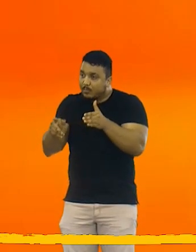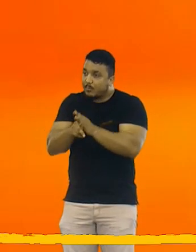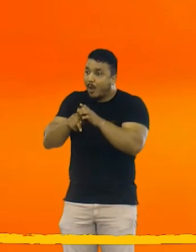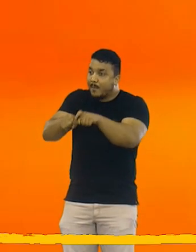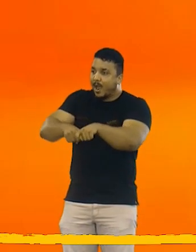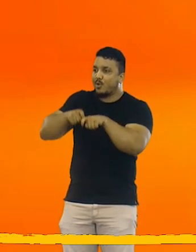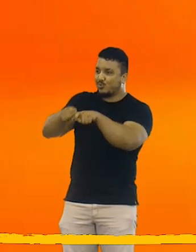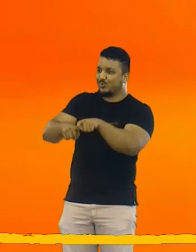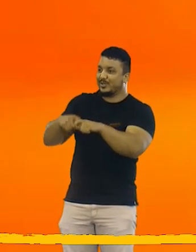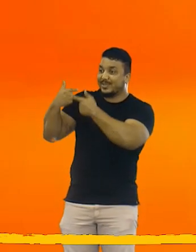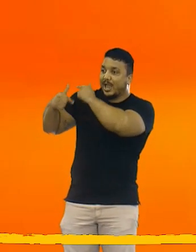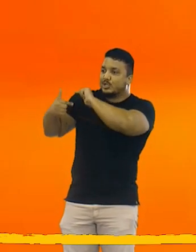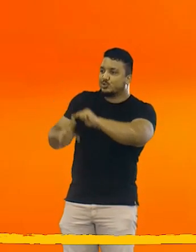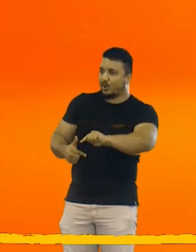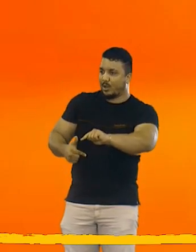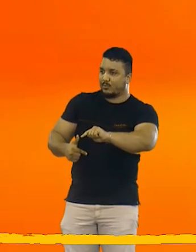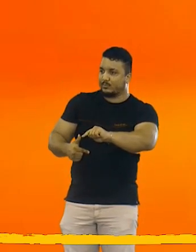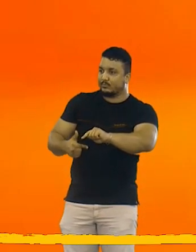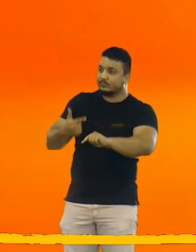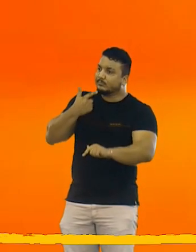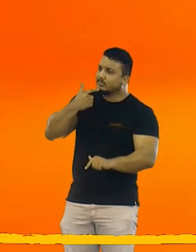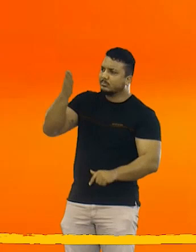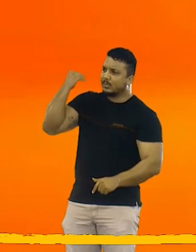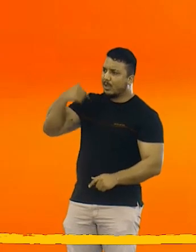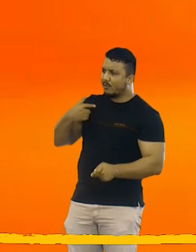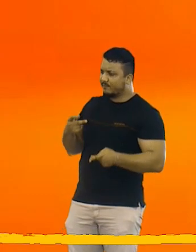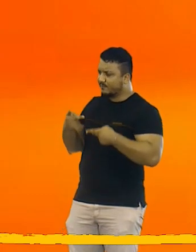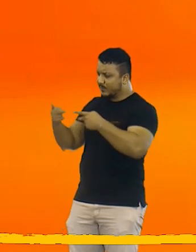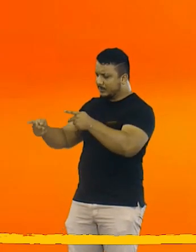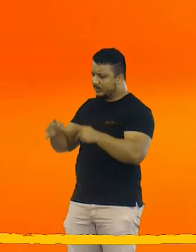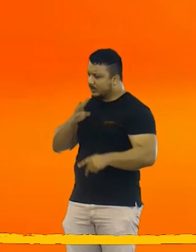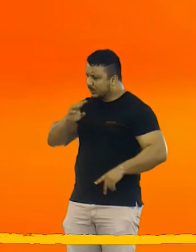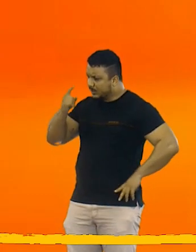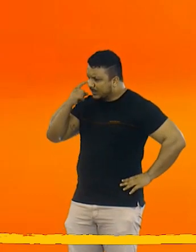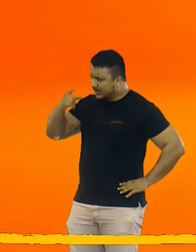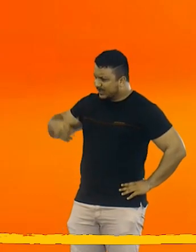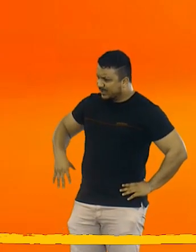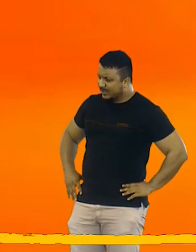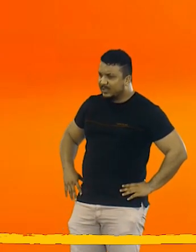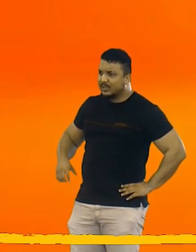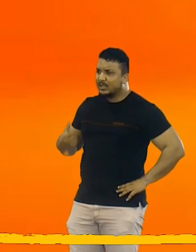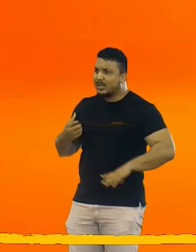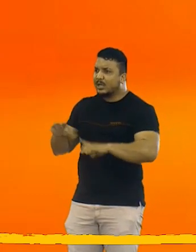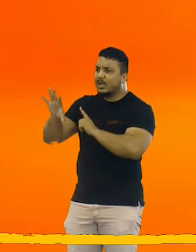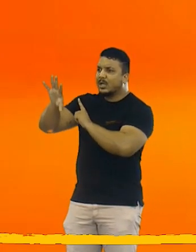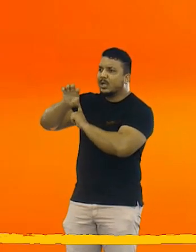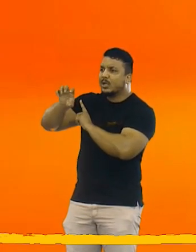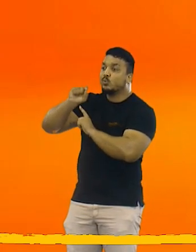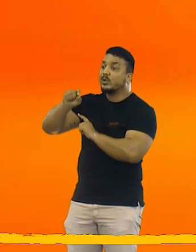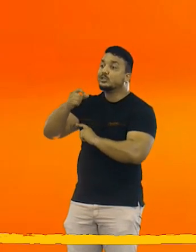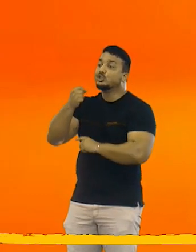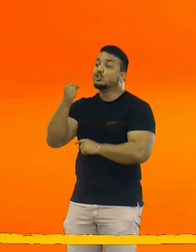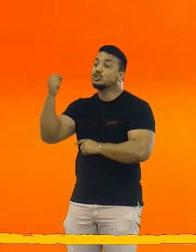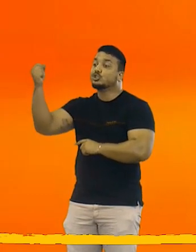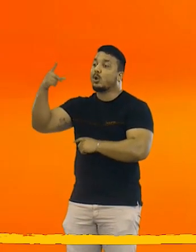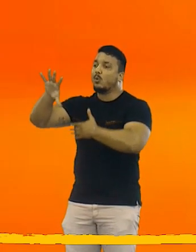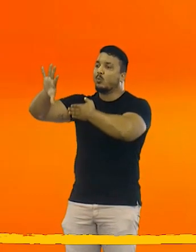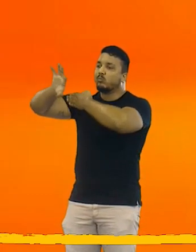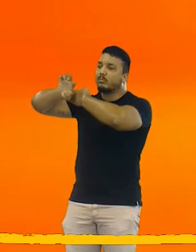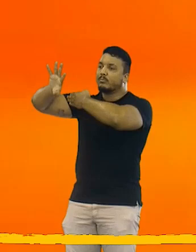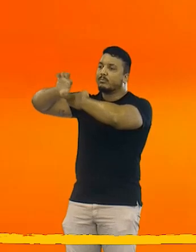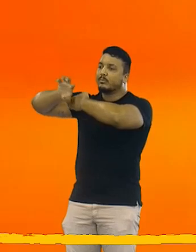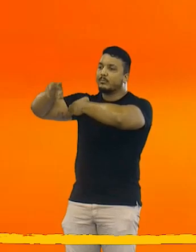agricultura tradicional. Recentemente visitei novamente a cidade e eu tenho produção de energia solar. Então,